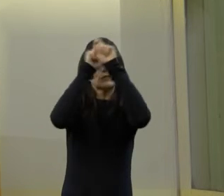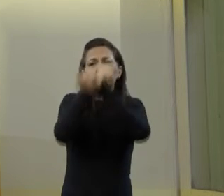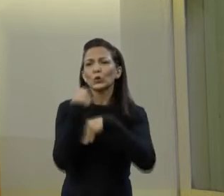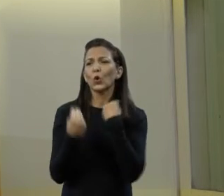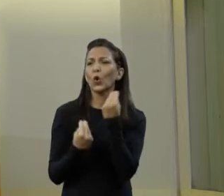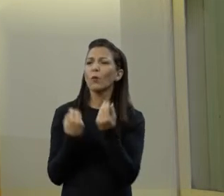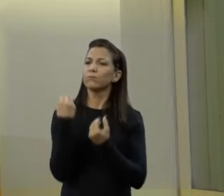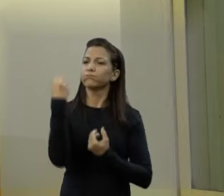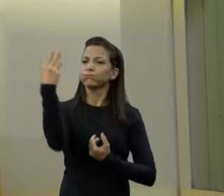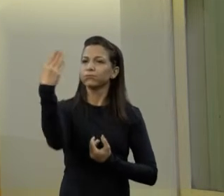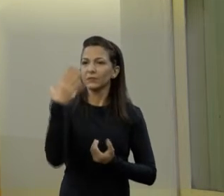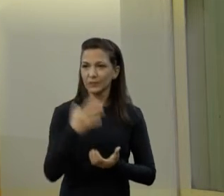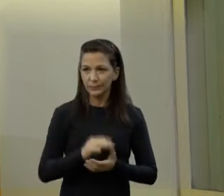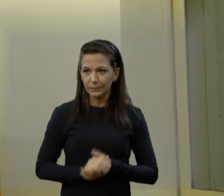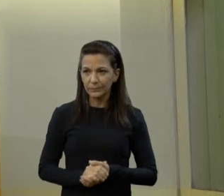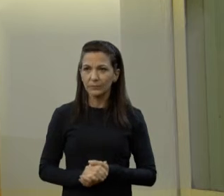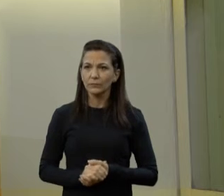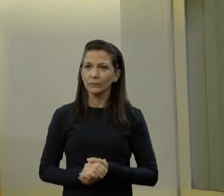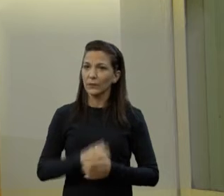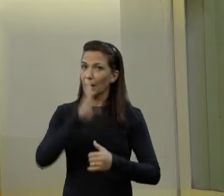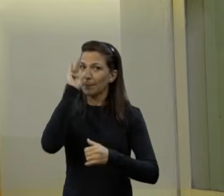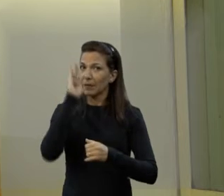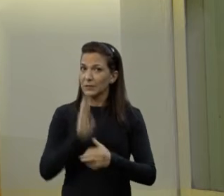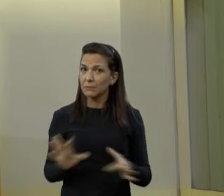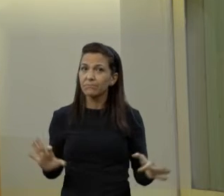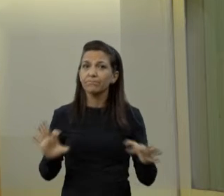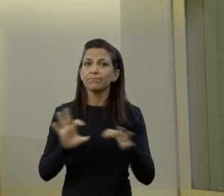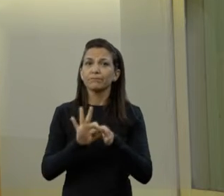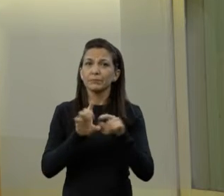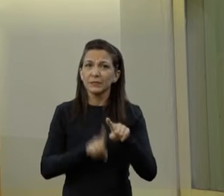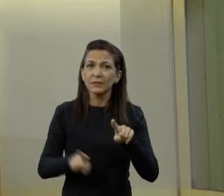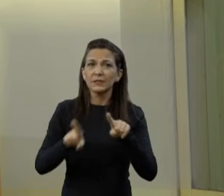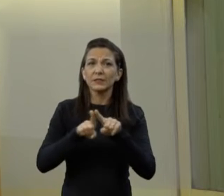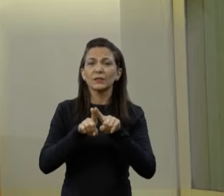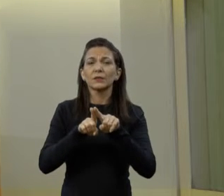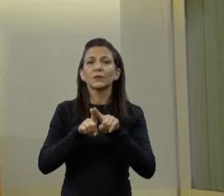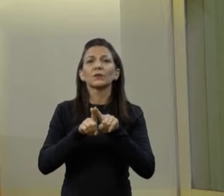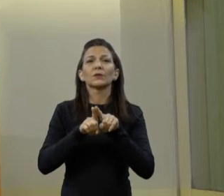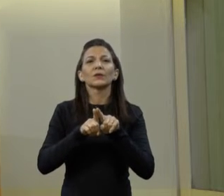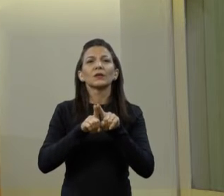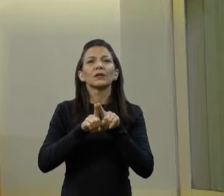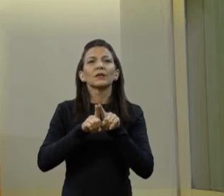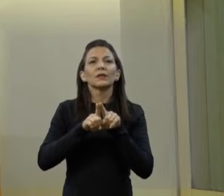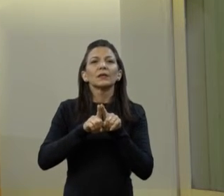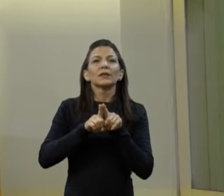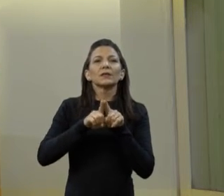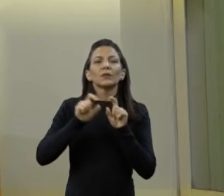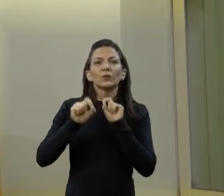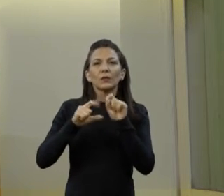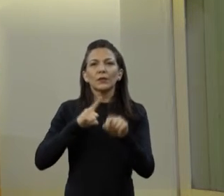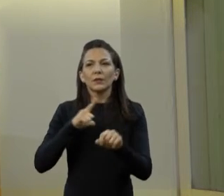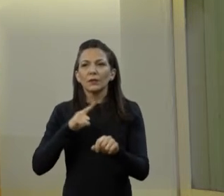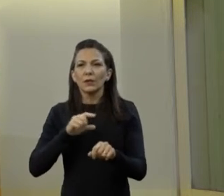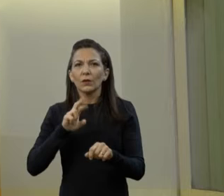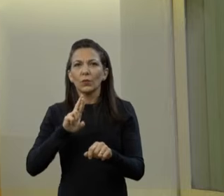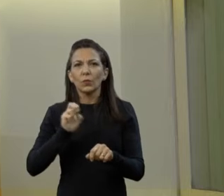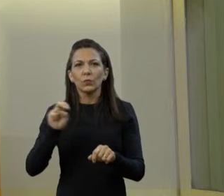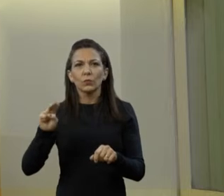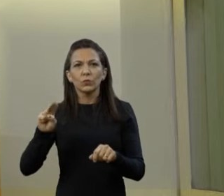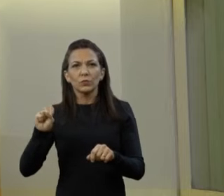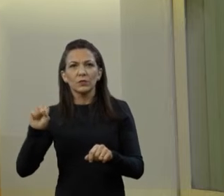para começo de conversa o Brasil o parceiro preferencial da Rússia na América Latina e nessa viagem aprofundou-se